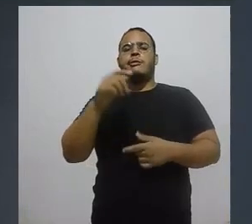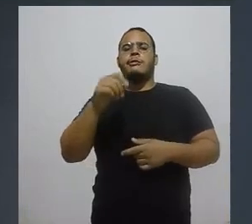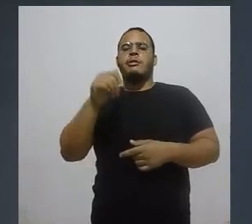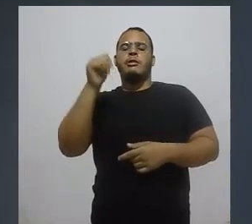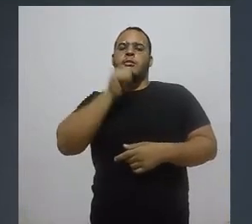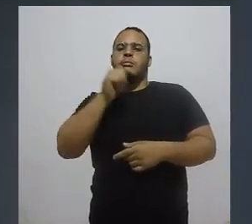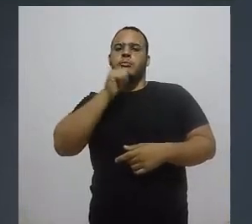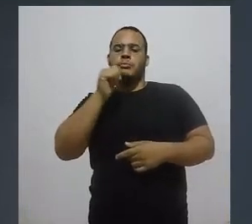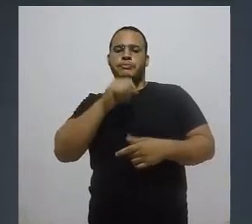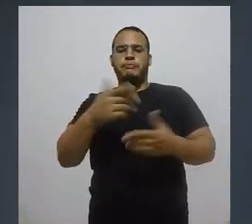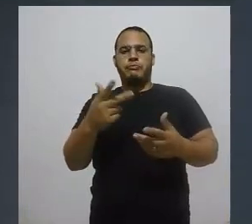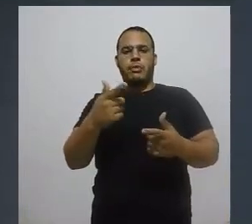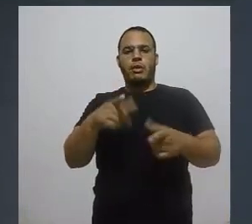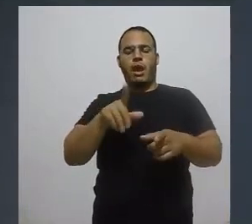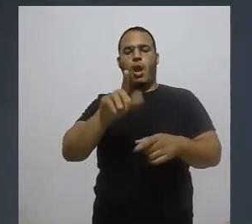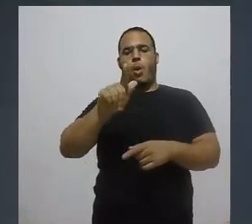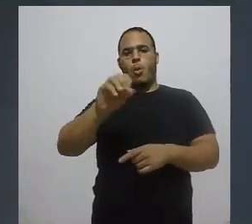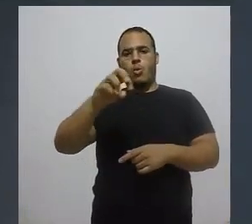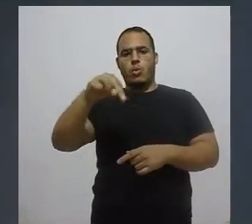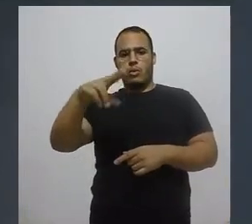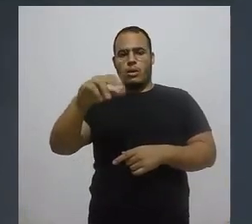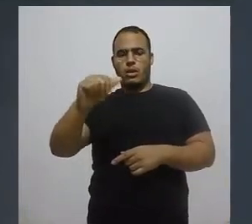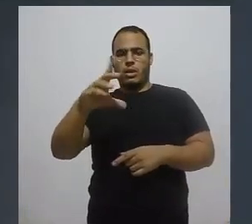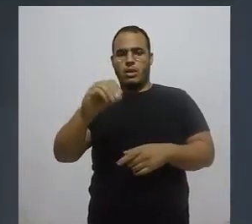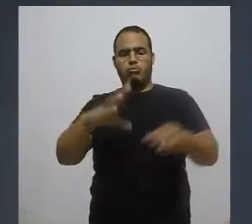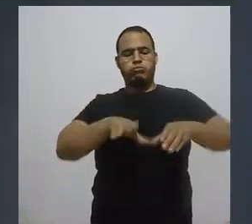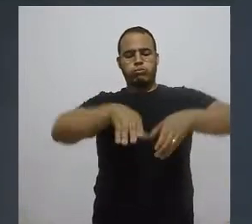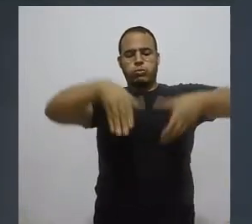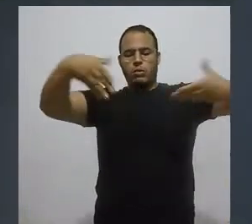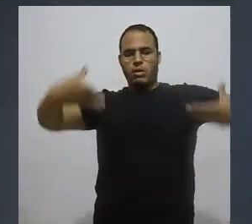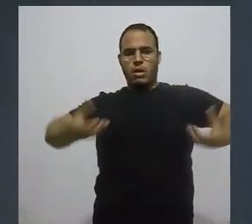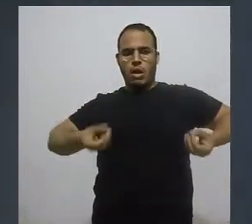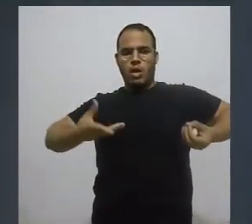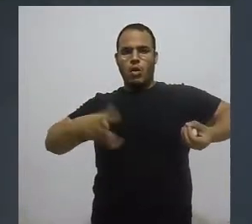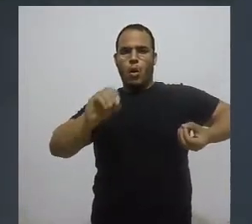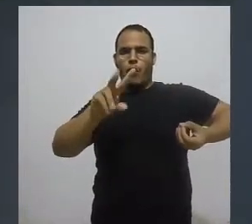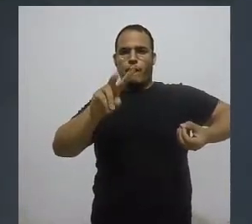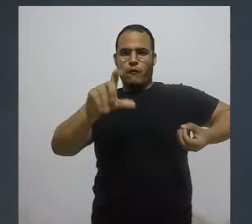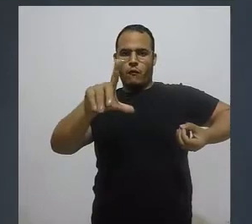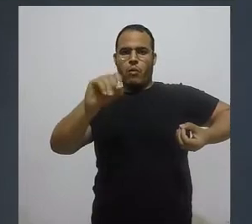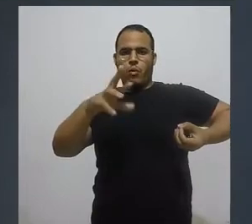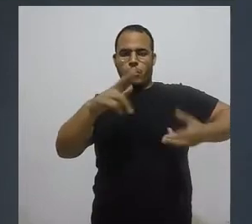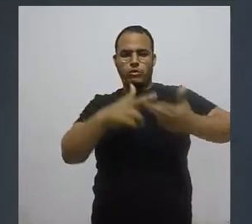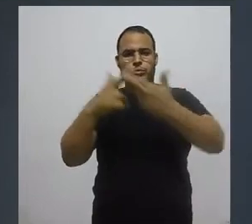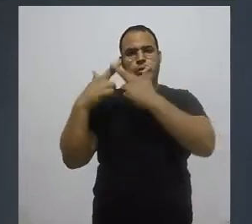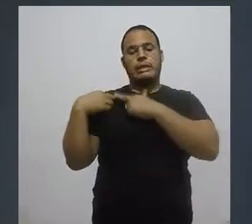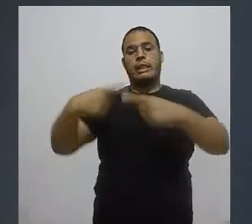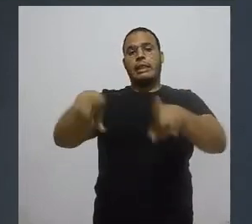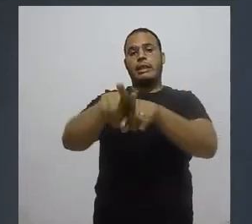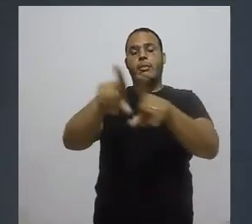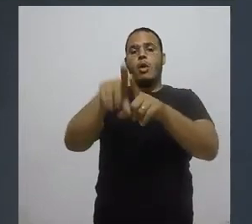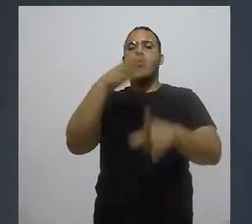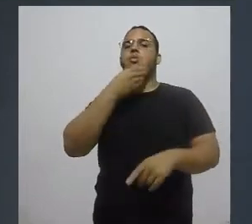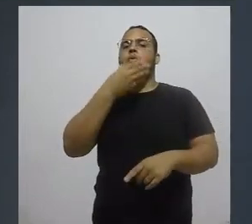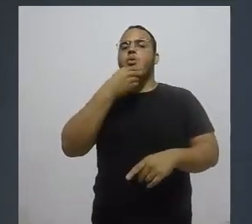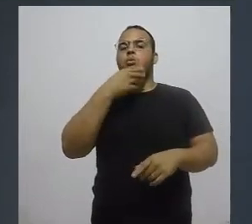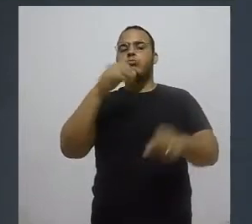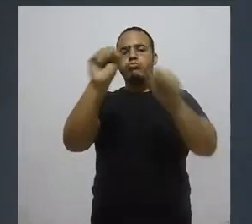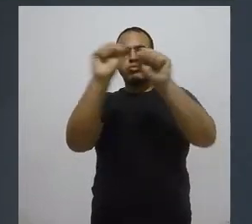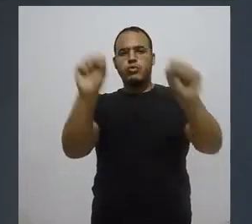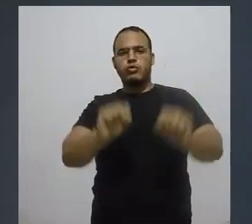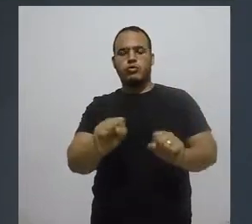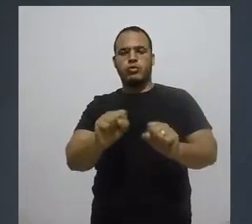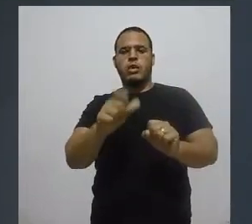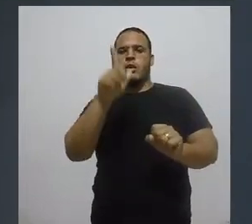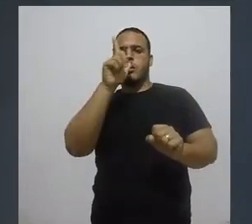aí vai ser o ovário, que é responsável pela produção dos óvulos. No caso do homem, no sistema masculino, a